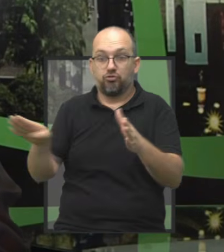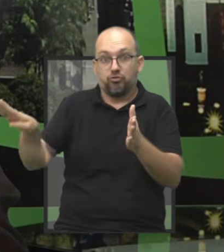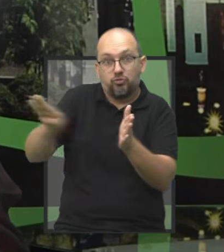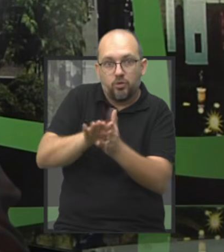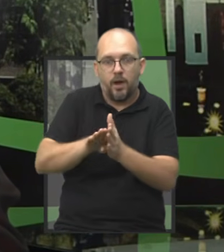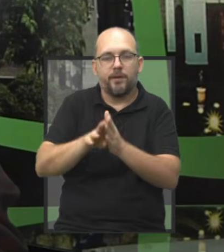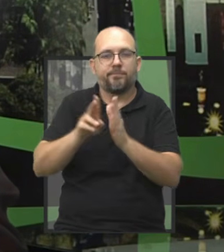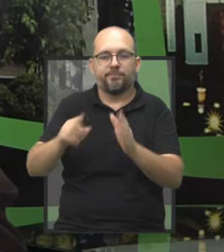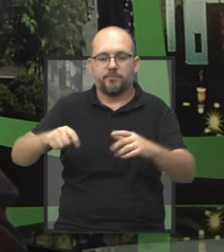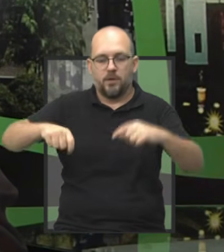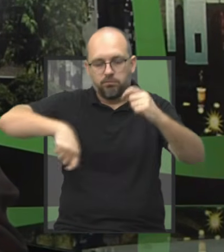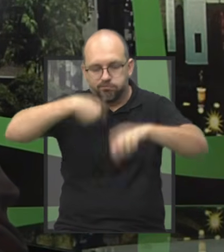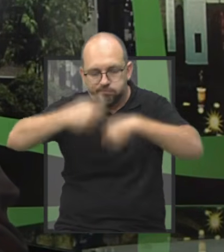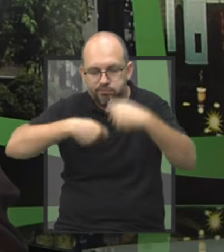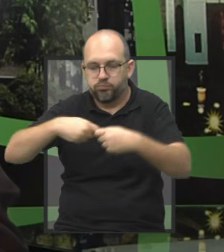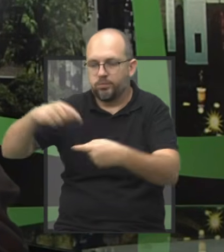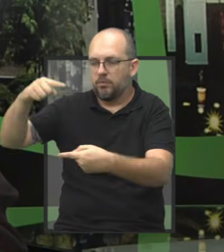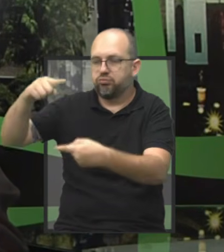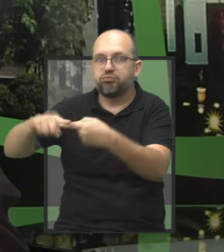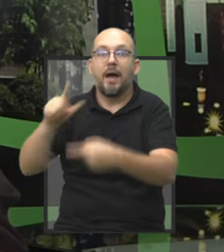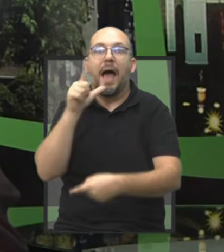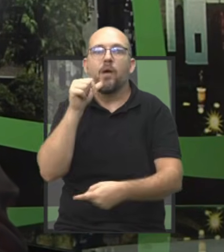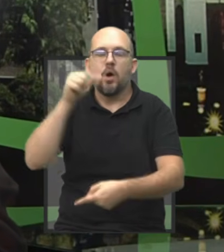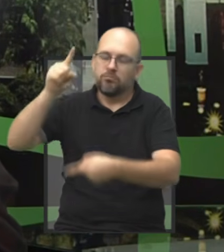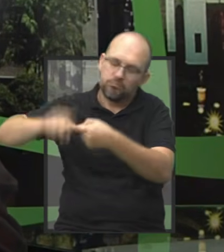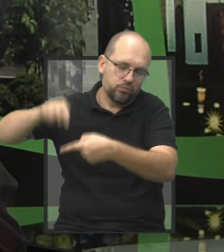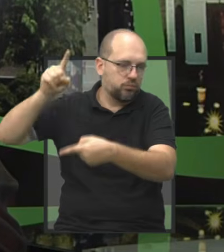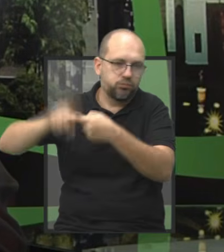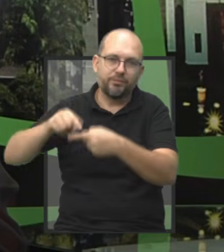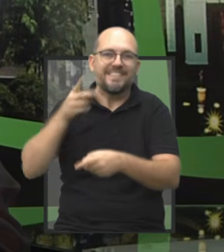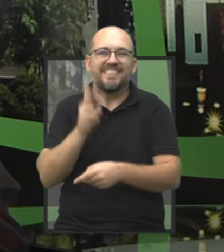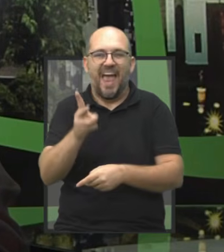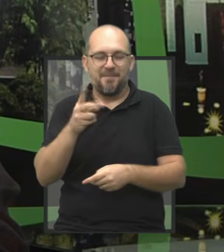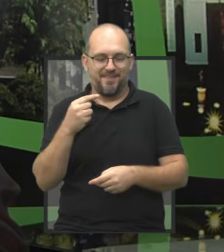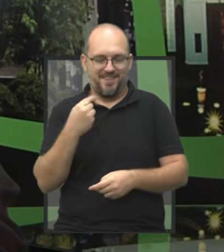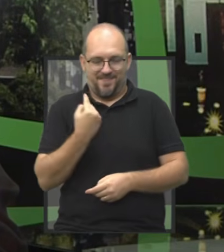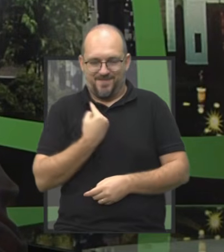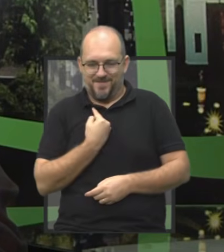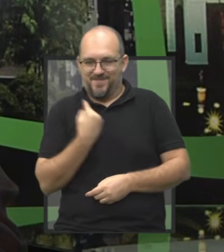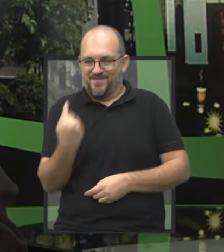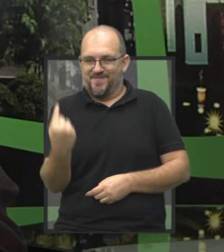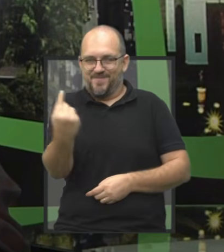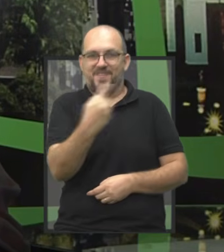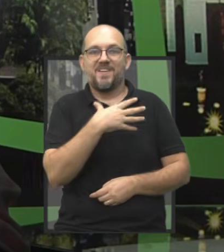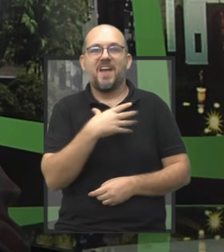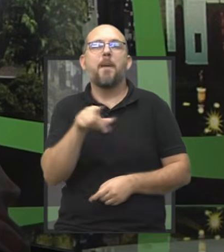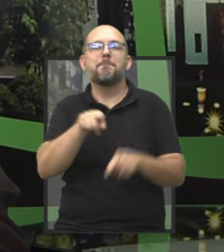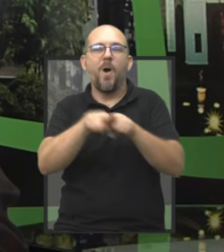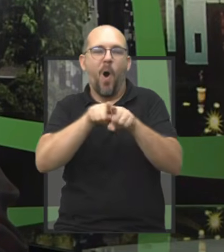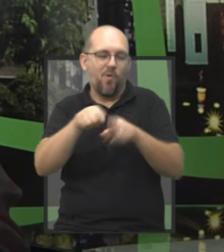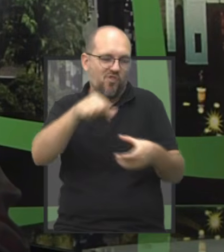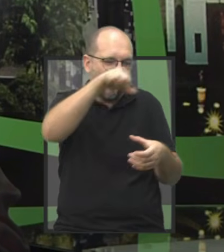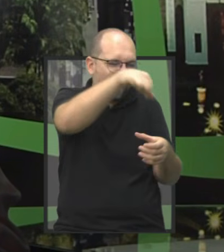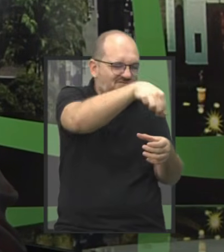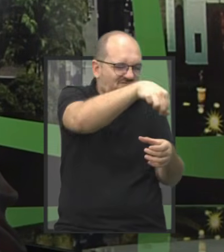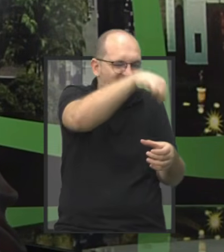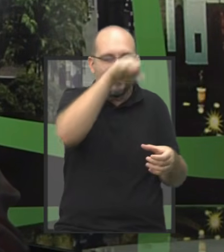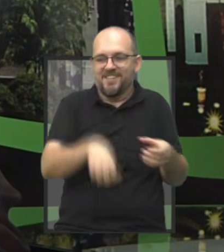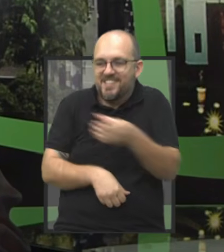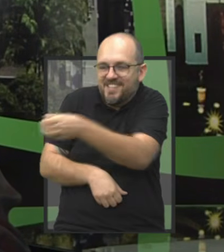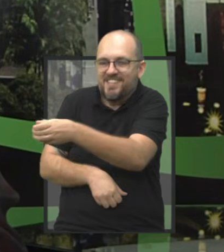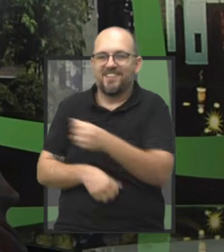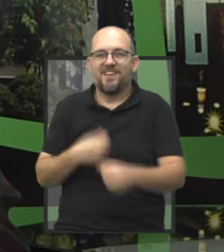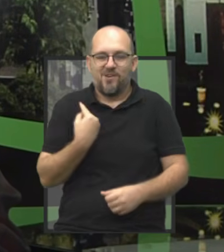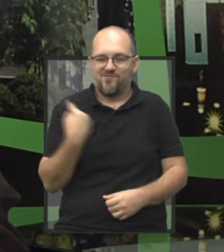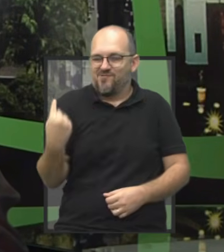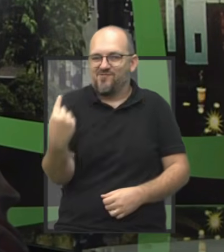sempre uma garrafa de água, né? Ele tomava muita água. Sempre aquela garrafa de água em cima da mesa que a gente tinha que encher, cada dia um enchia